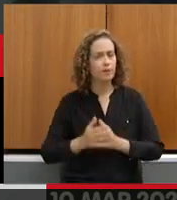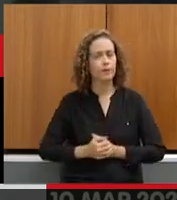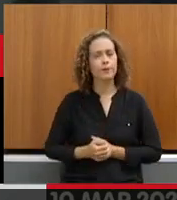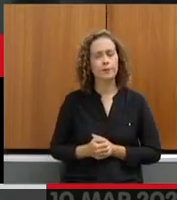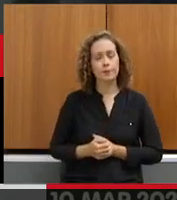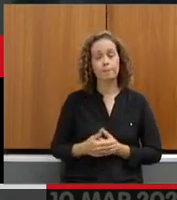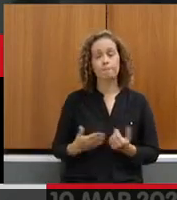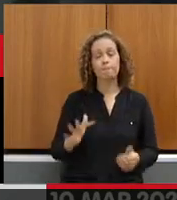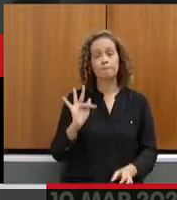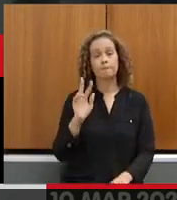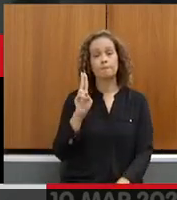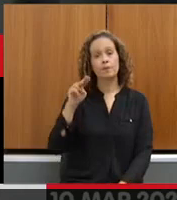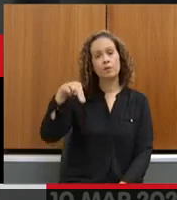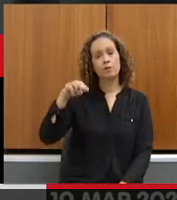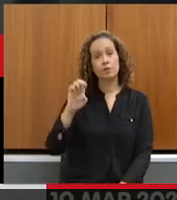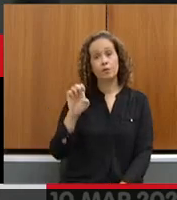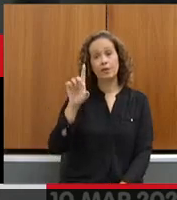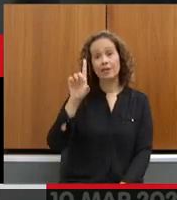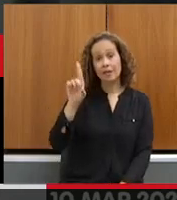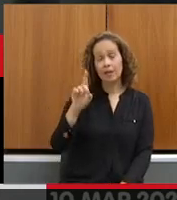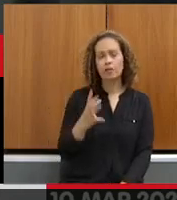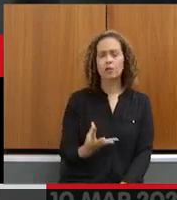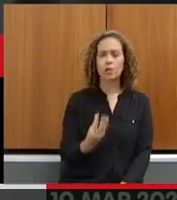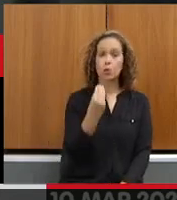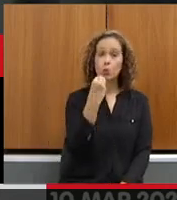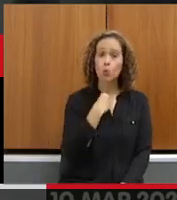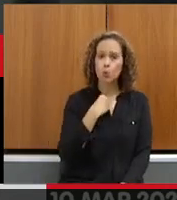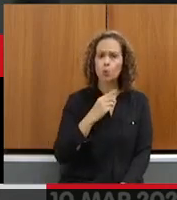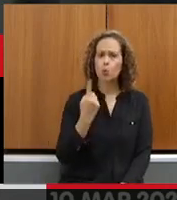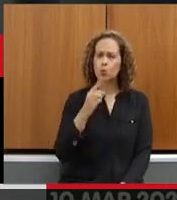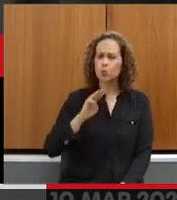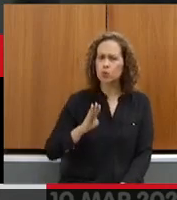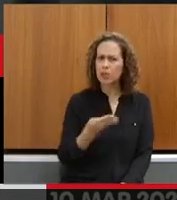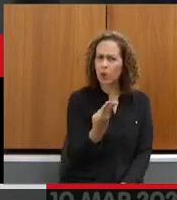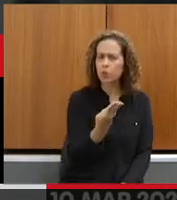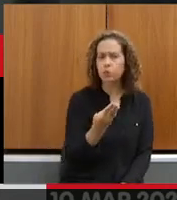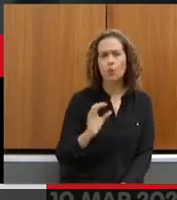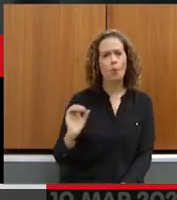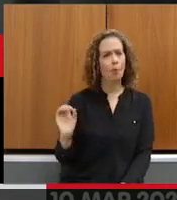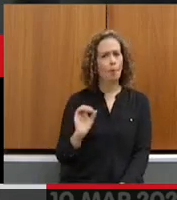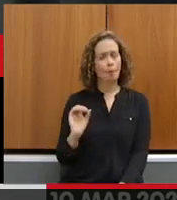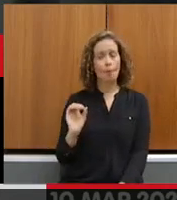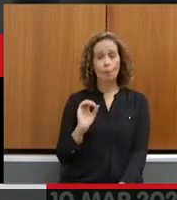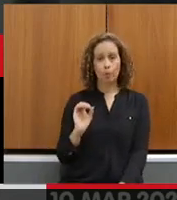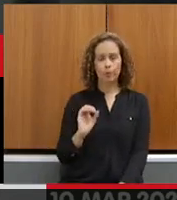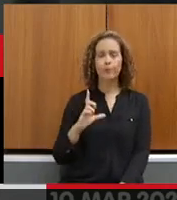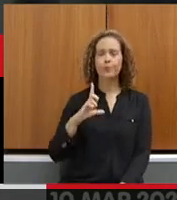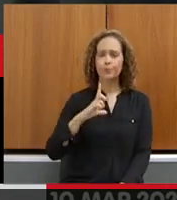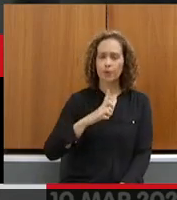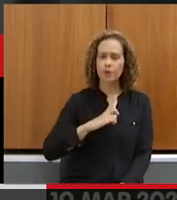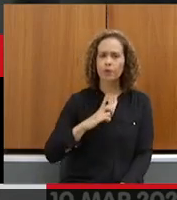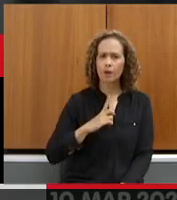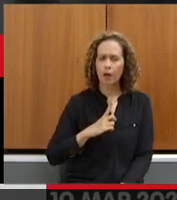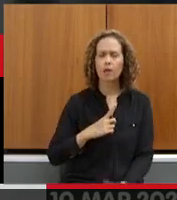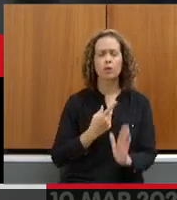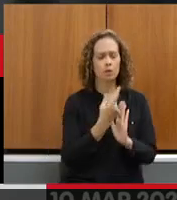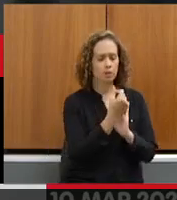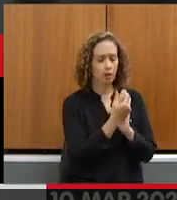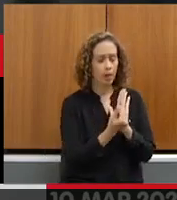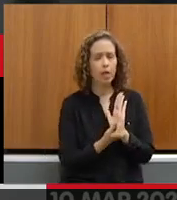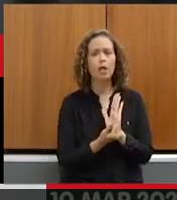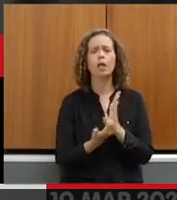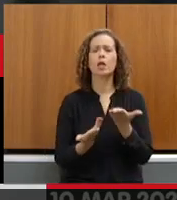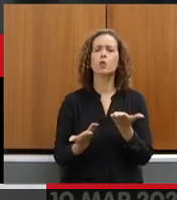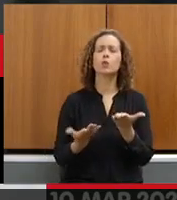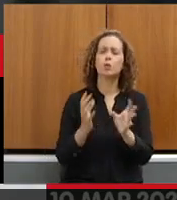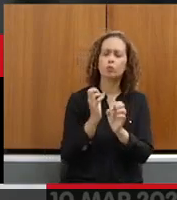relação a funed afundada ela não dá lucro não tem um bilhão ela tem o faturamento com as vacinas de 1 Milhão